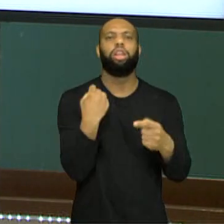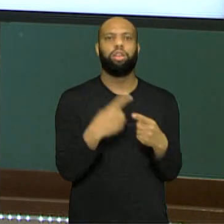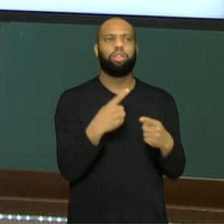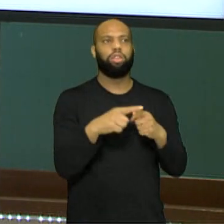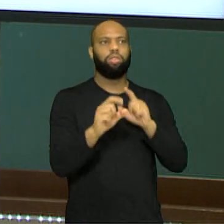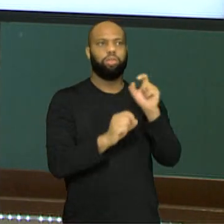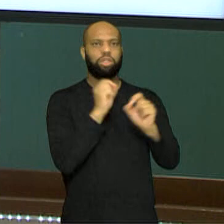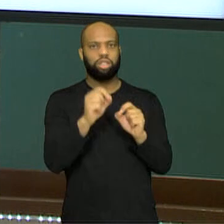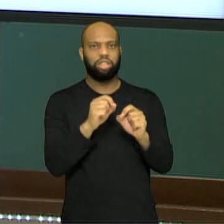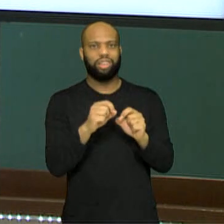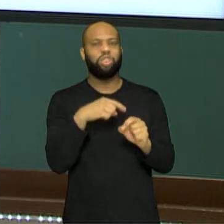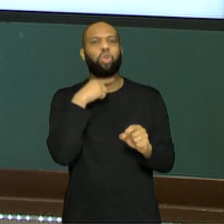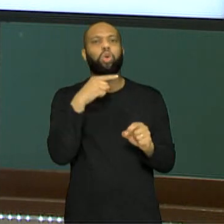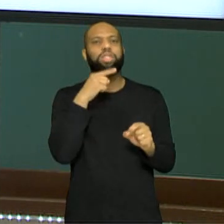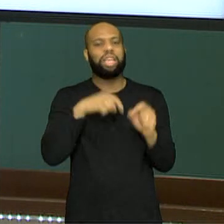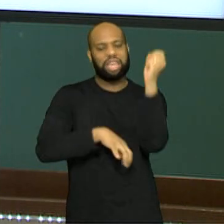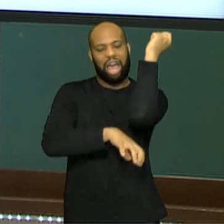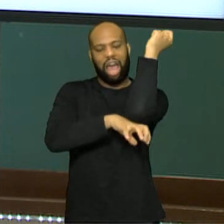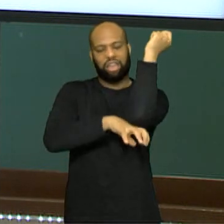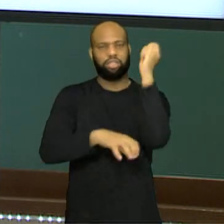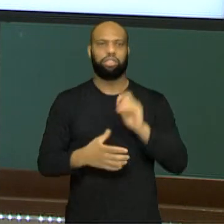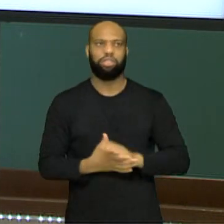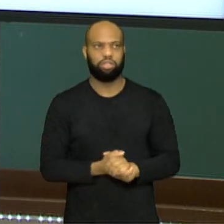as plantas não conseguem ter raiz.